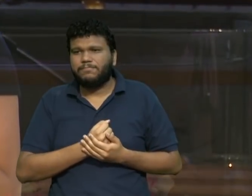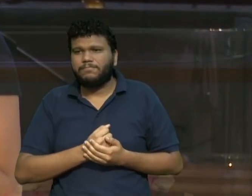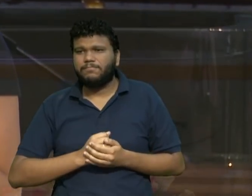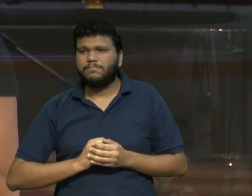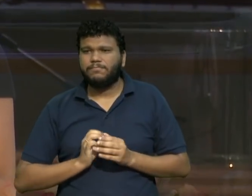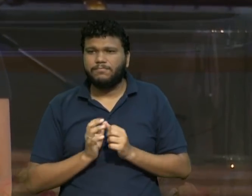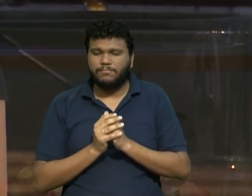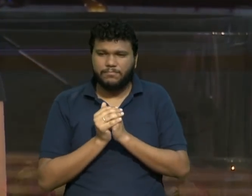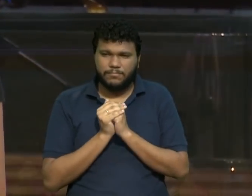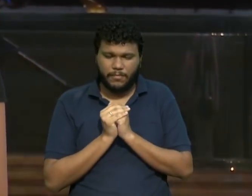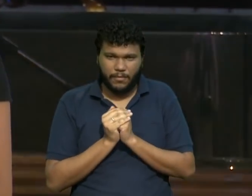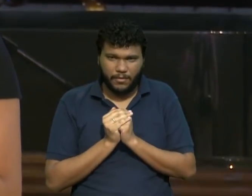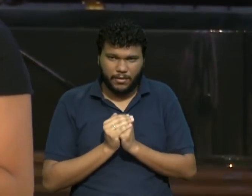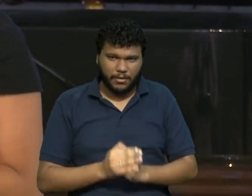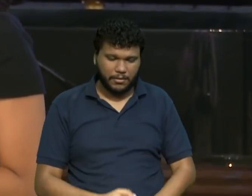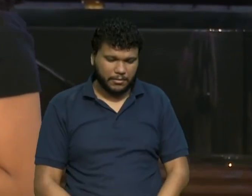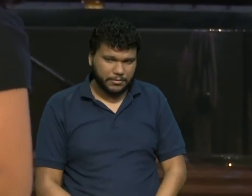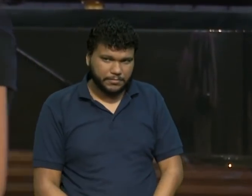e